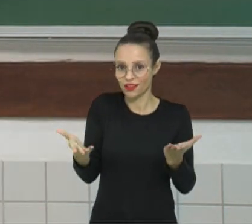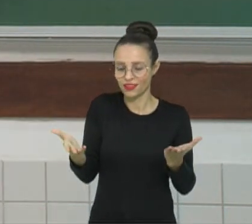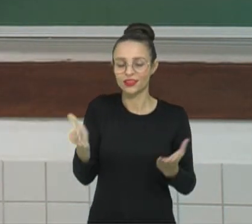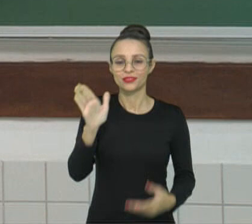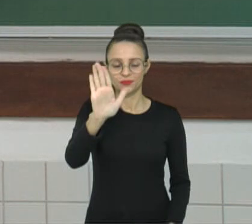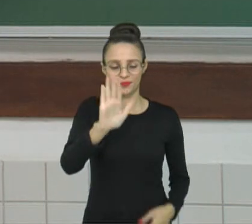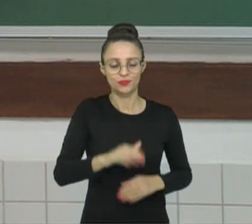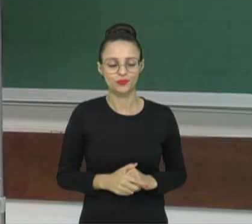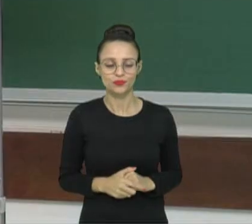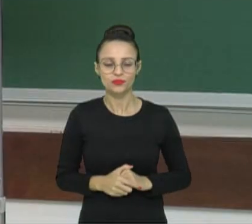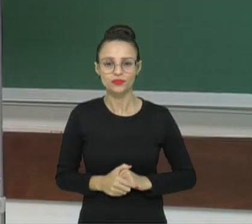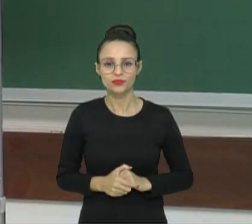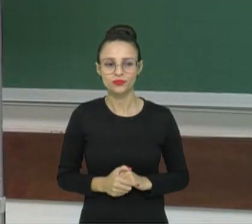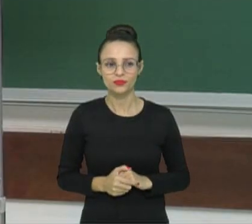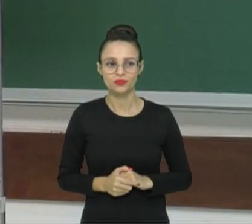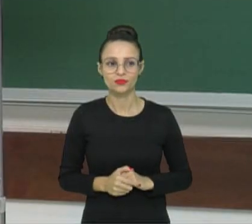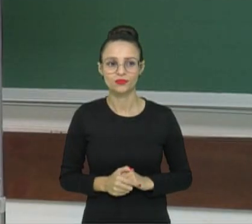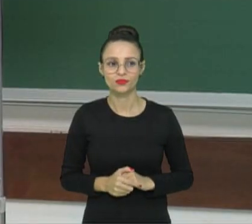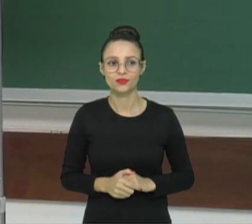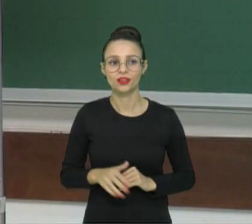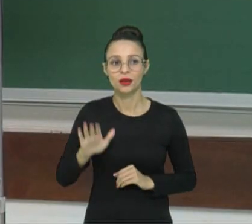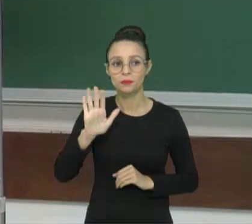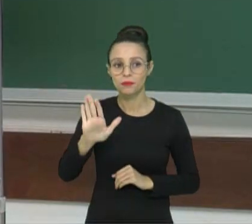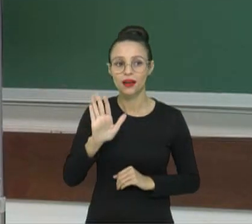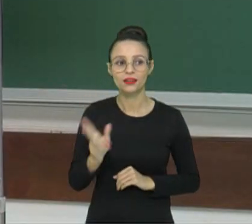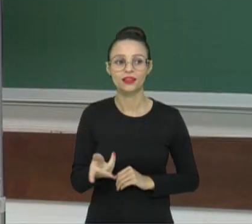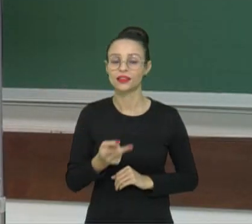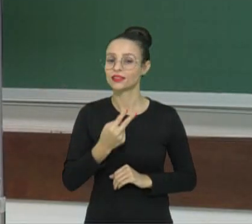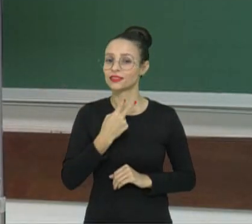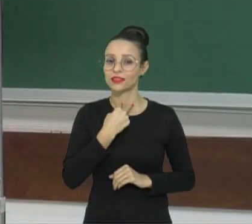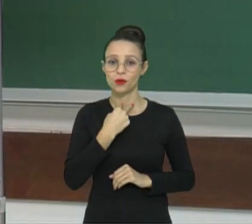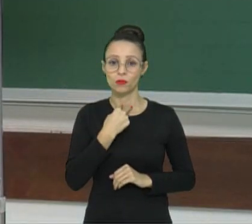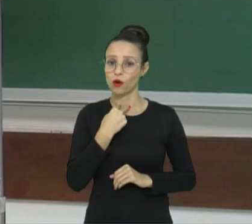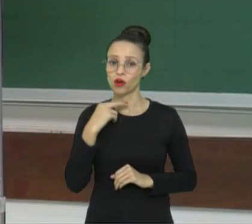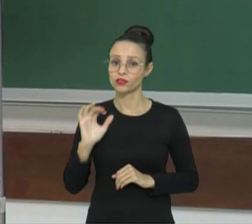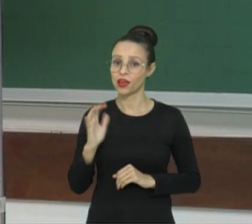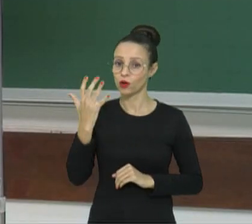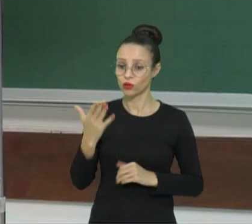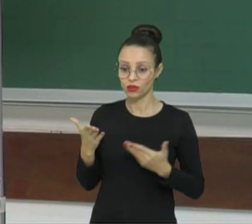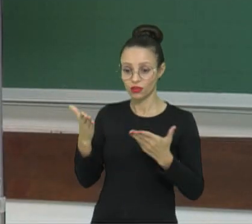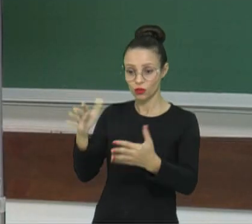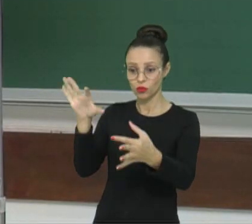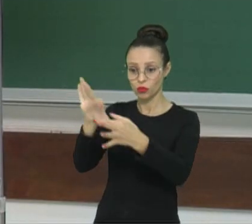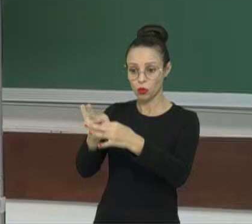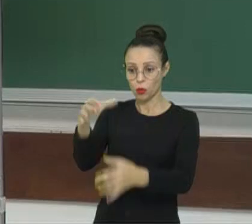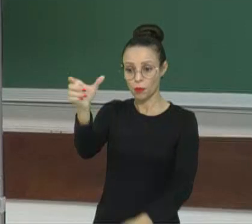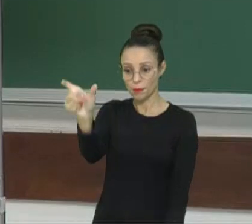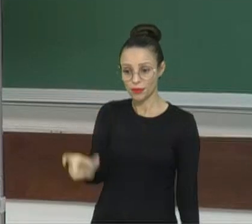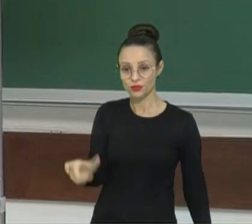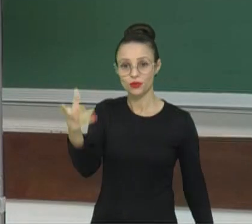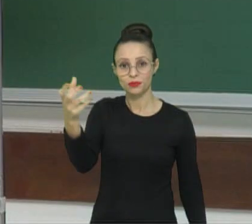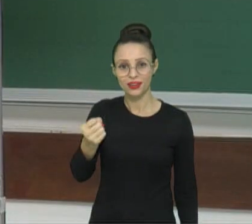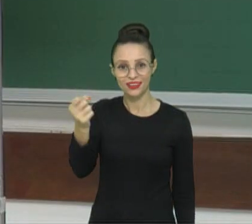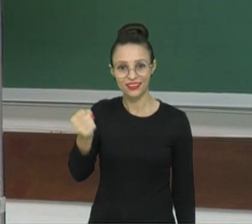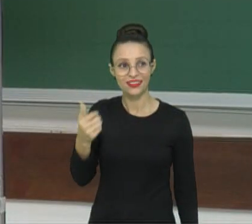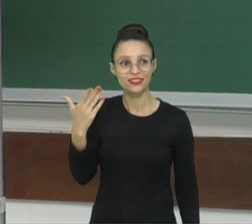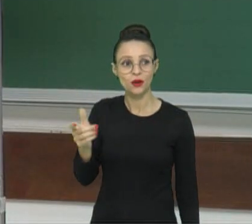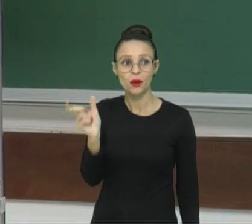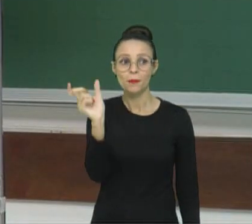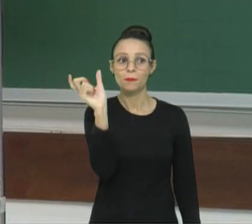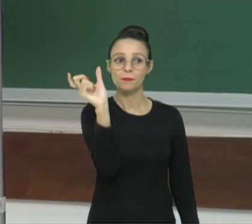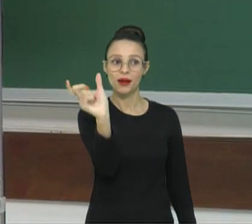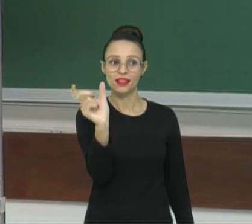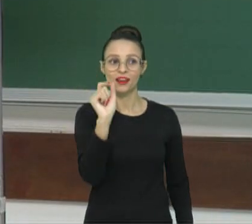olha só. Mas que não pode acontecer com brancos. Então, esta palavra aqui,